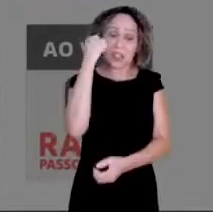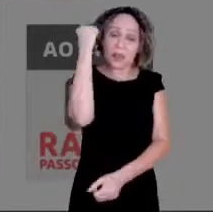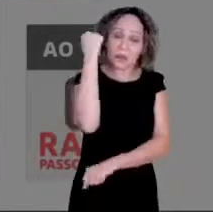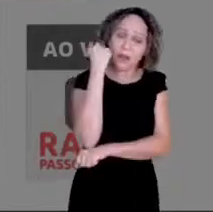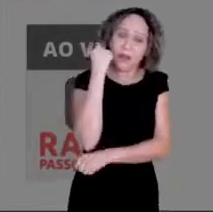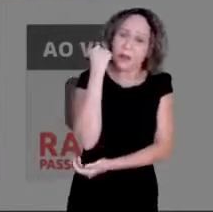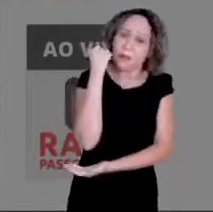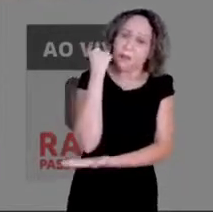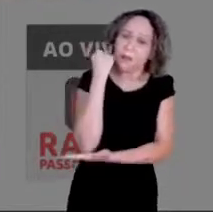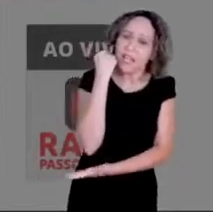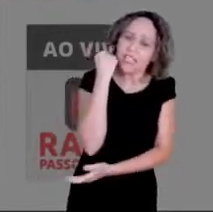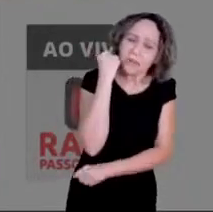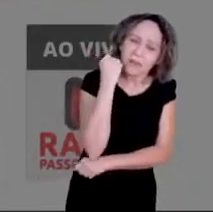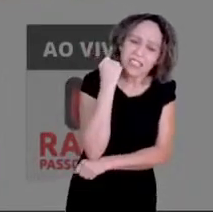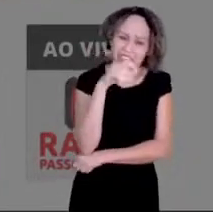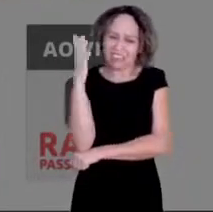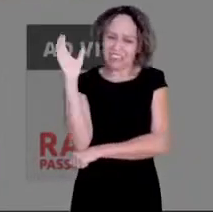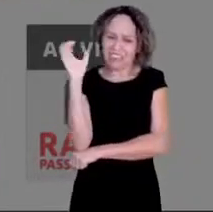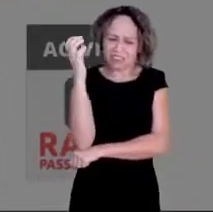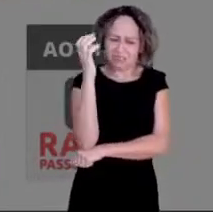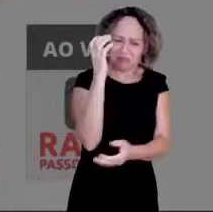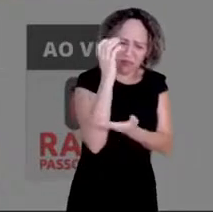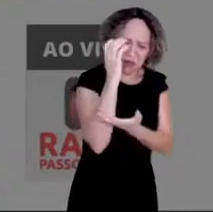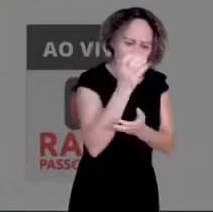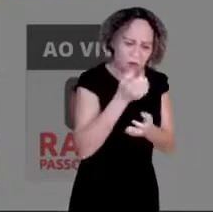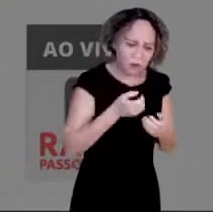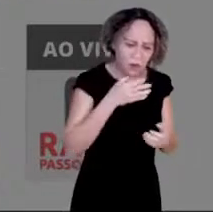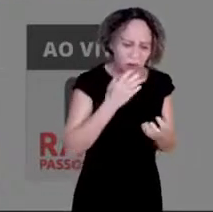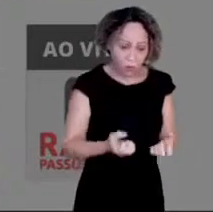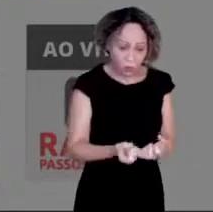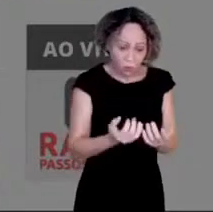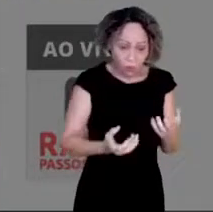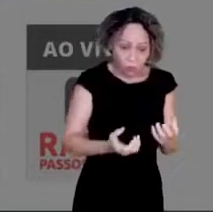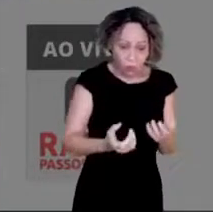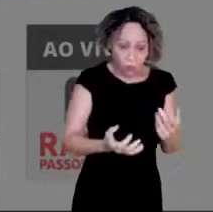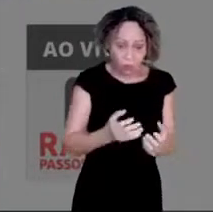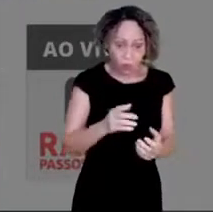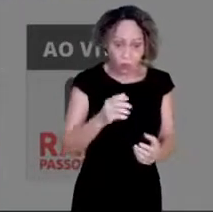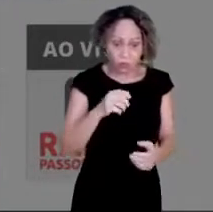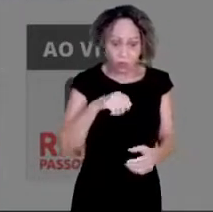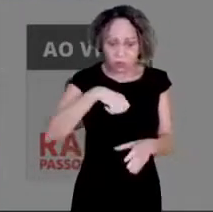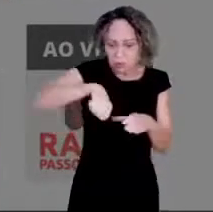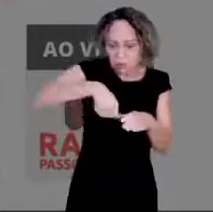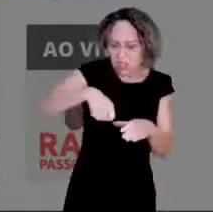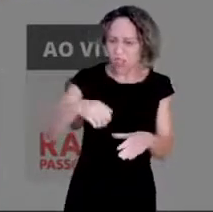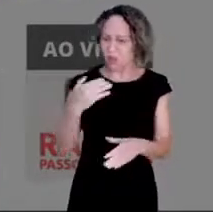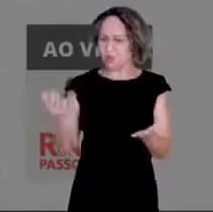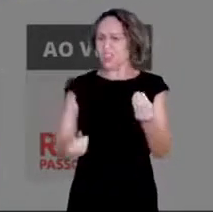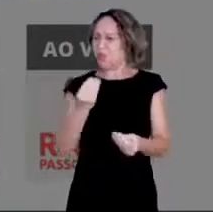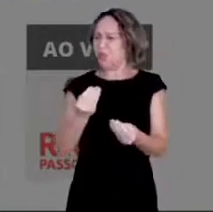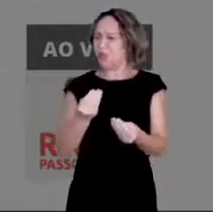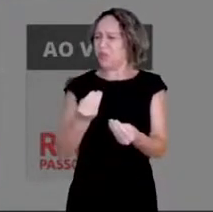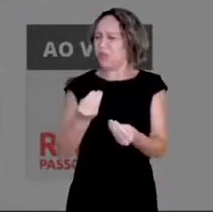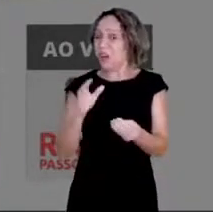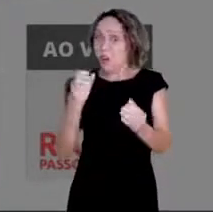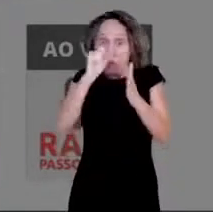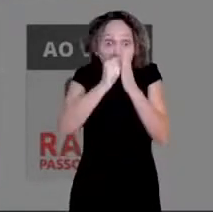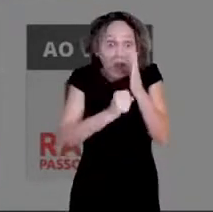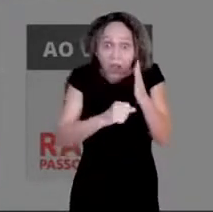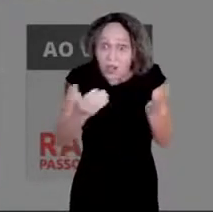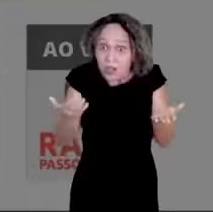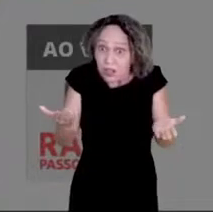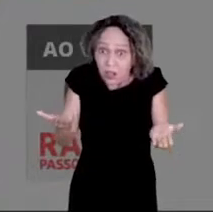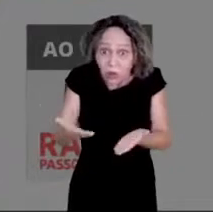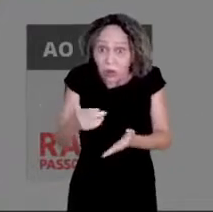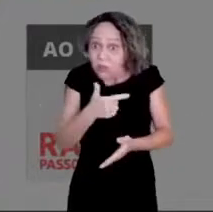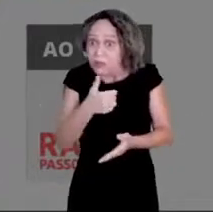reflexo, principalmente do preço dos combustíveis na alimentação. Com tanta gente tendo dificuldades de ir ao supermercado